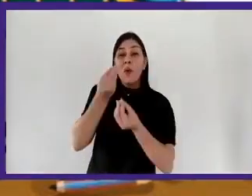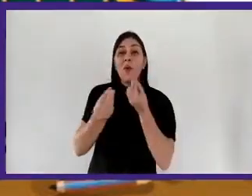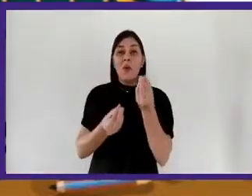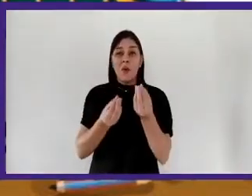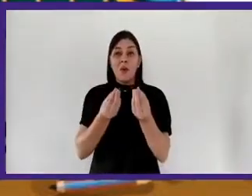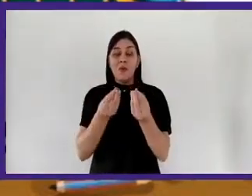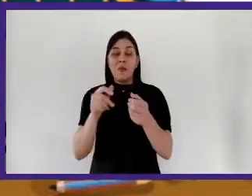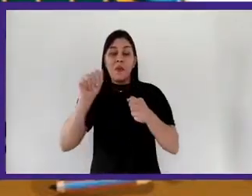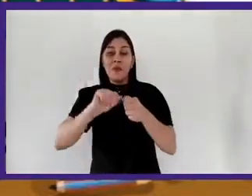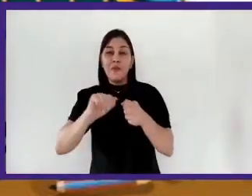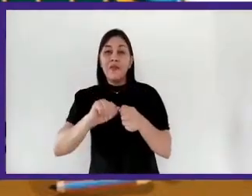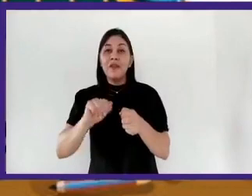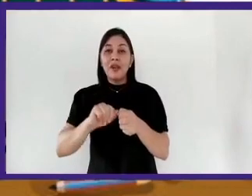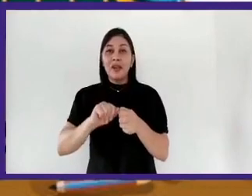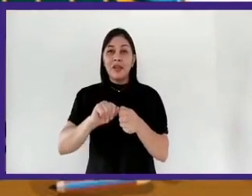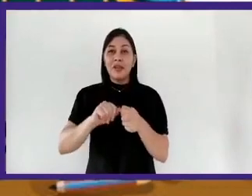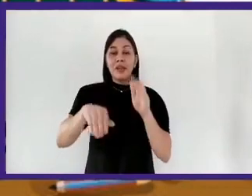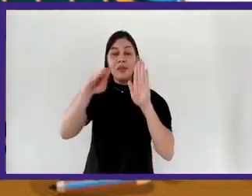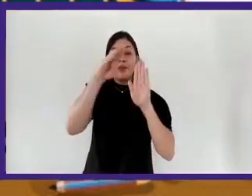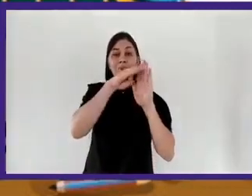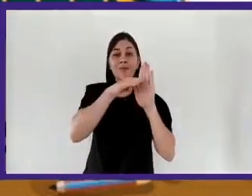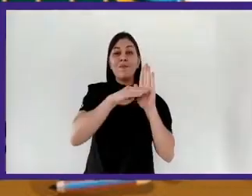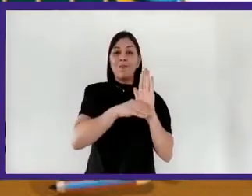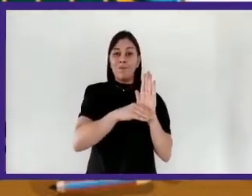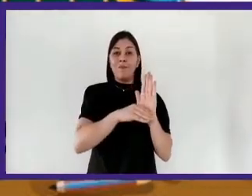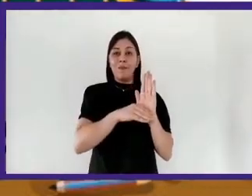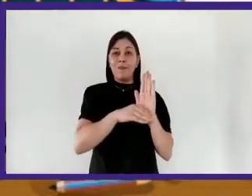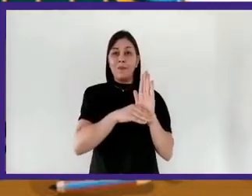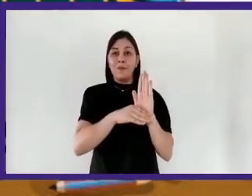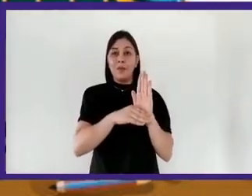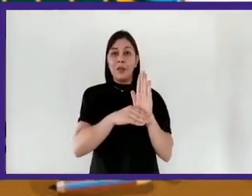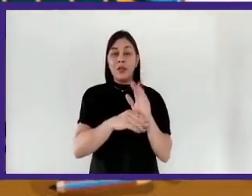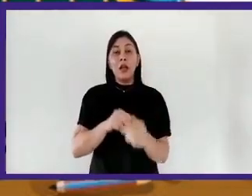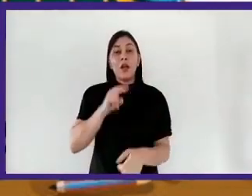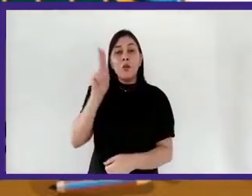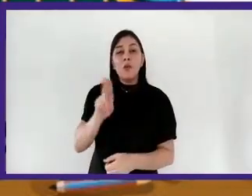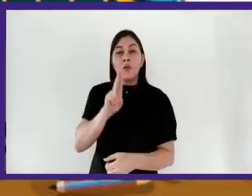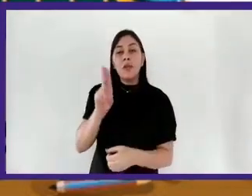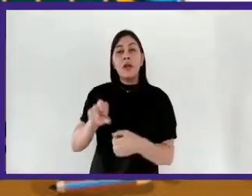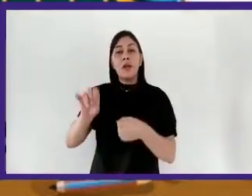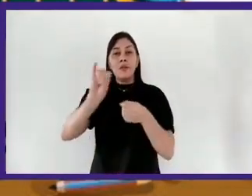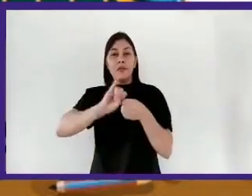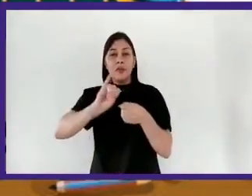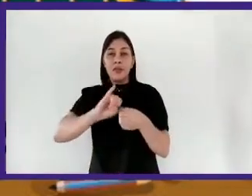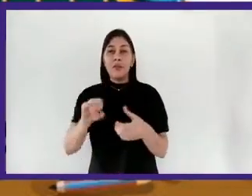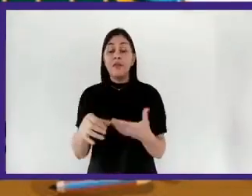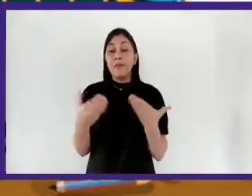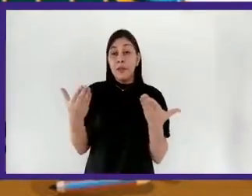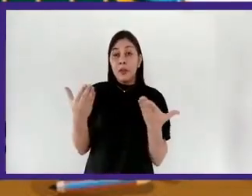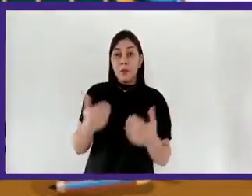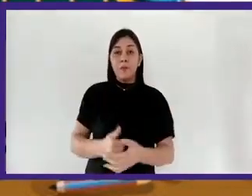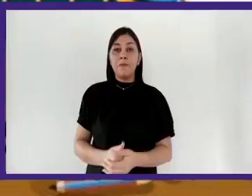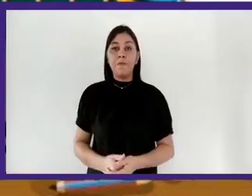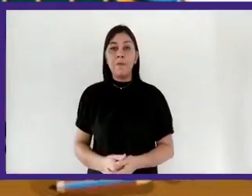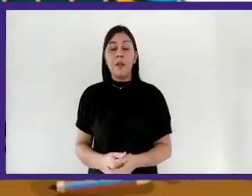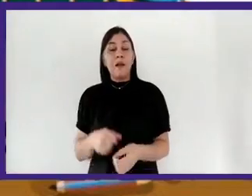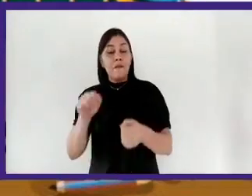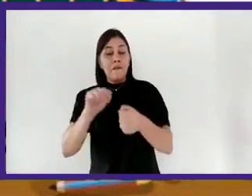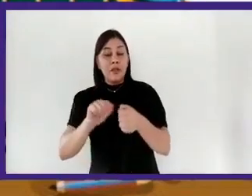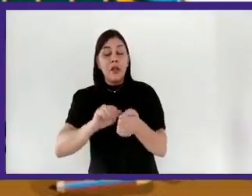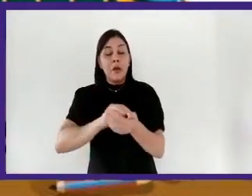fazer, como preparar, como usar aqueles ingredientes para fazer a receita. No meu caso, para fazer